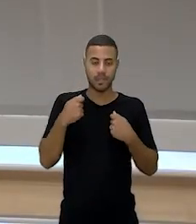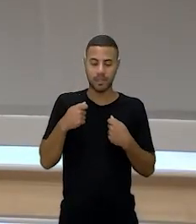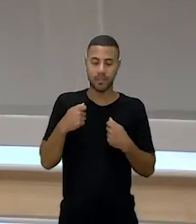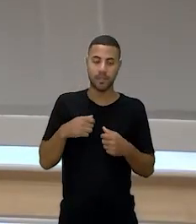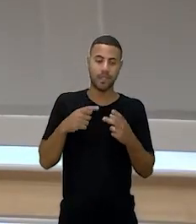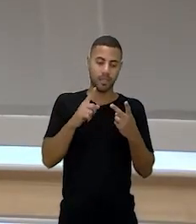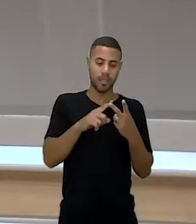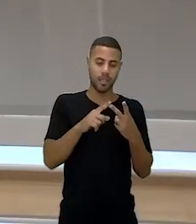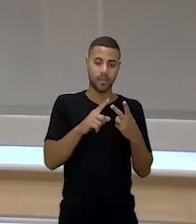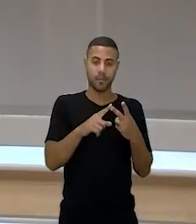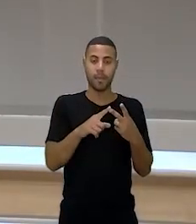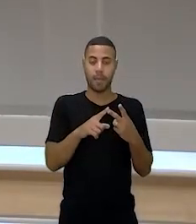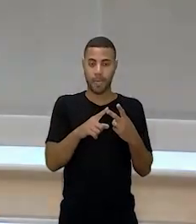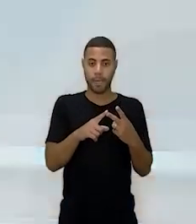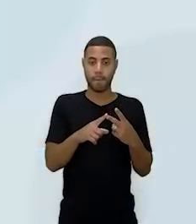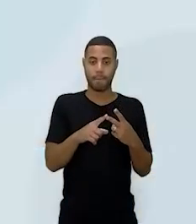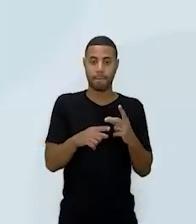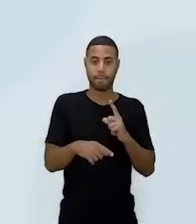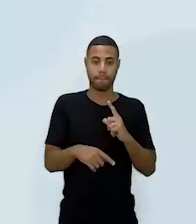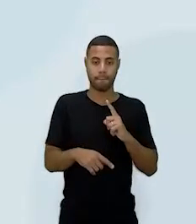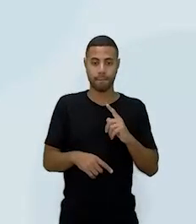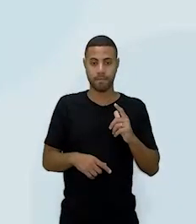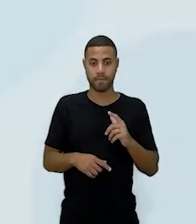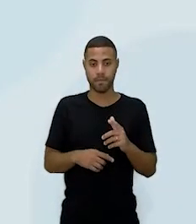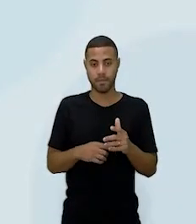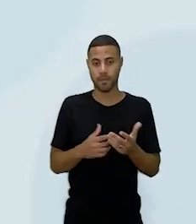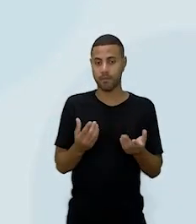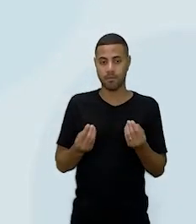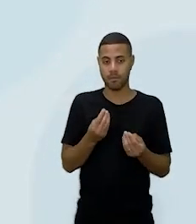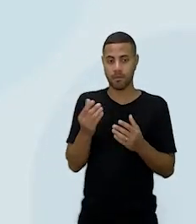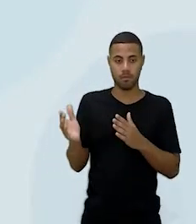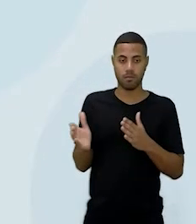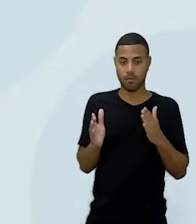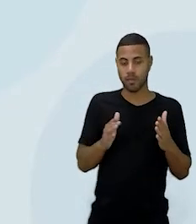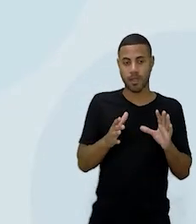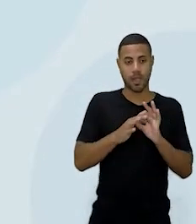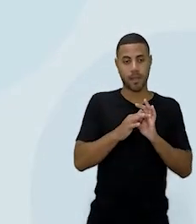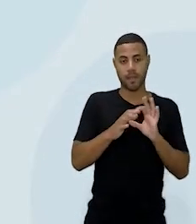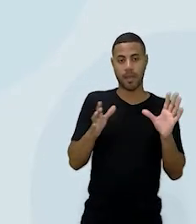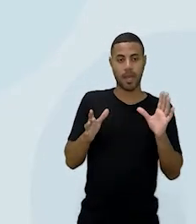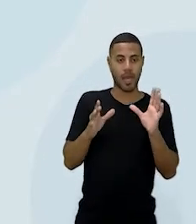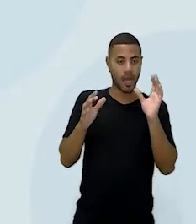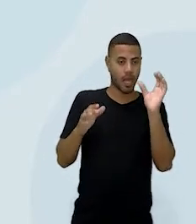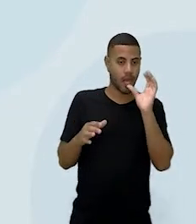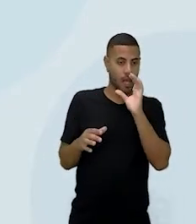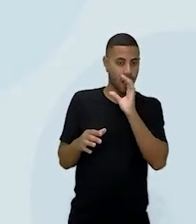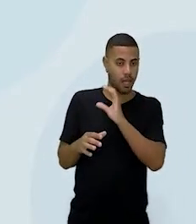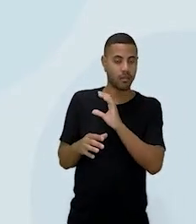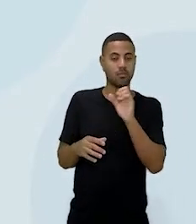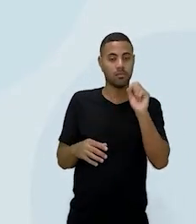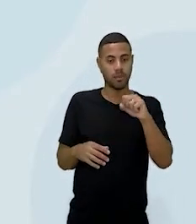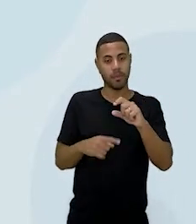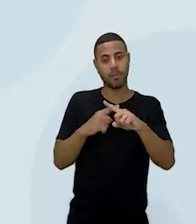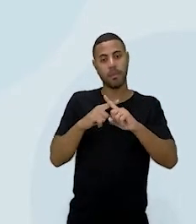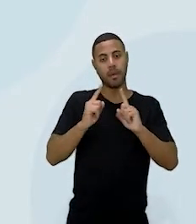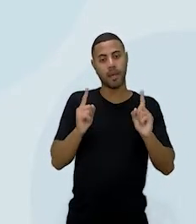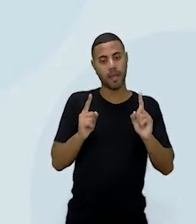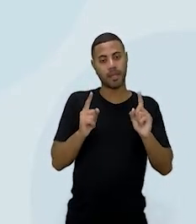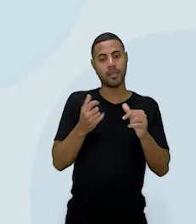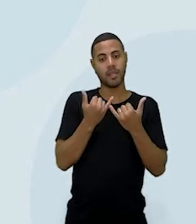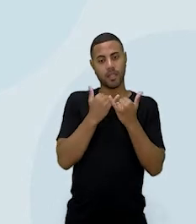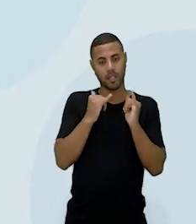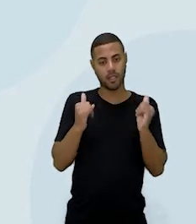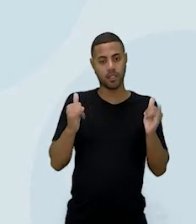caso aqui, nós temos aqui um processo que libera calor, portanto, ele é classificado como um